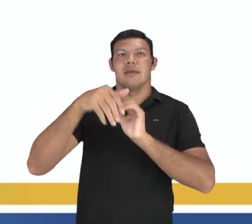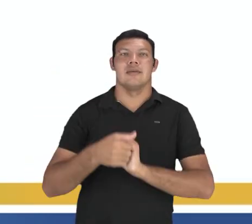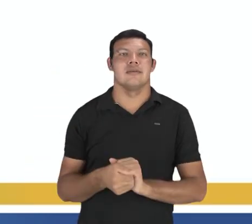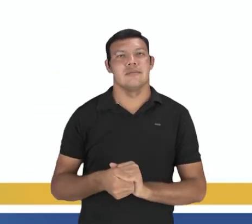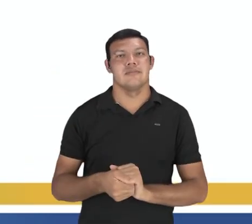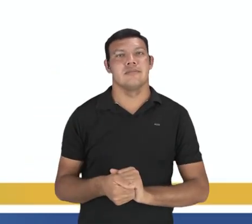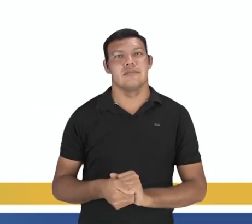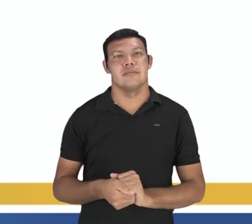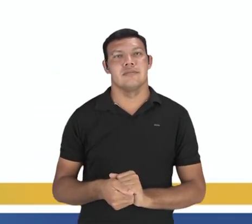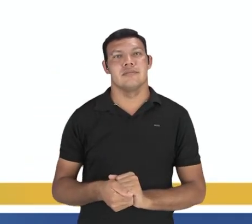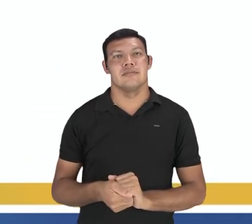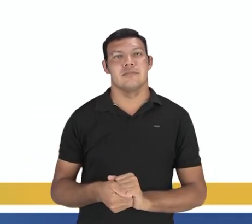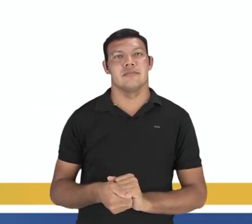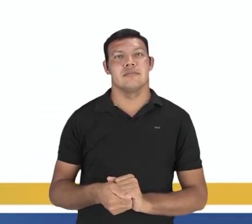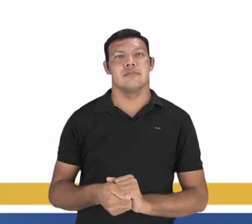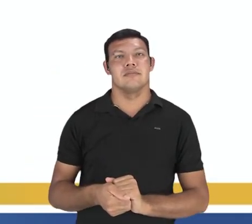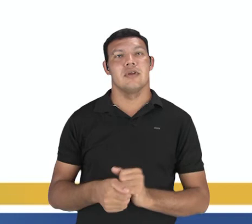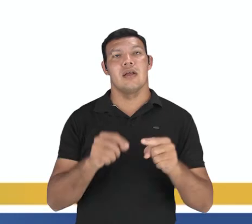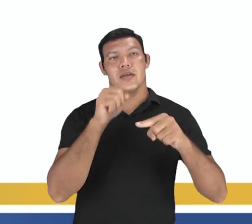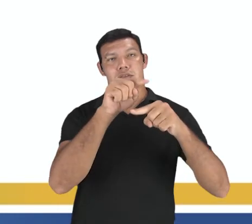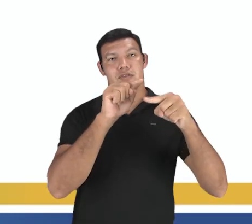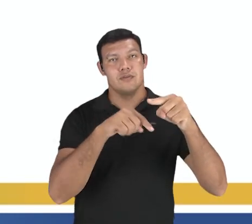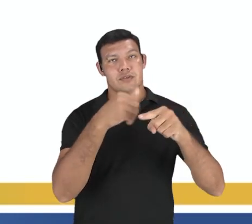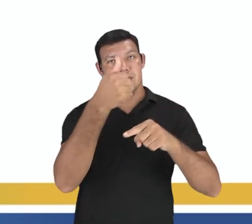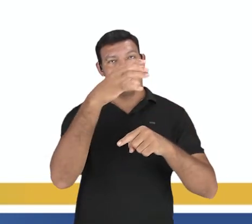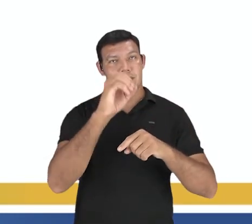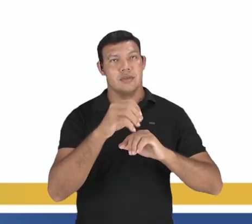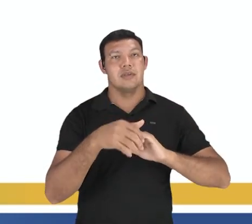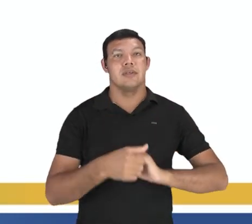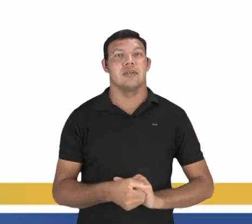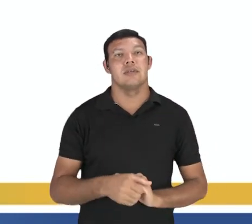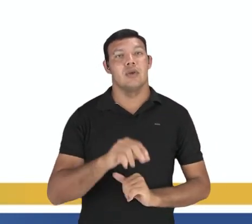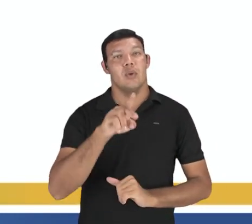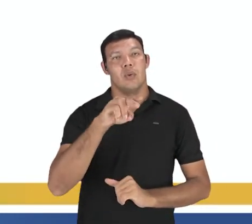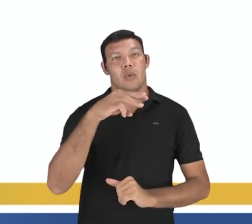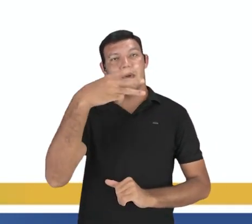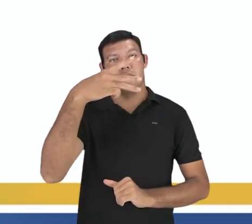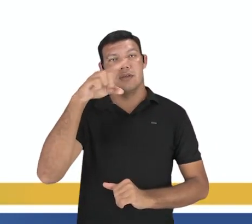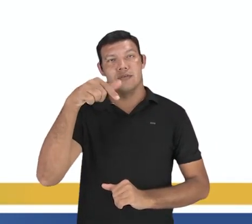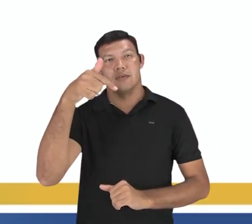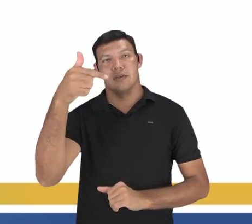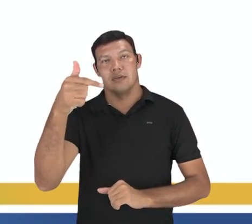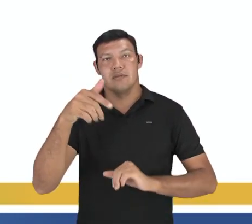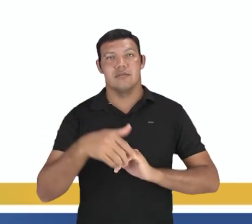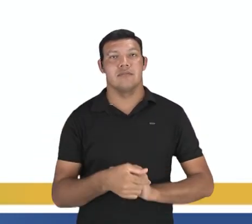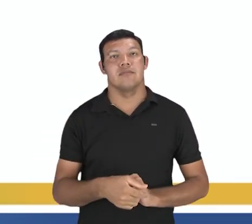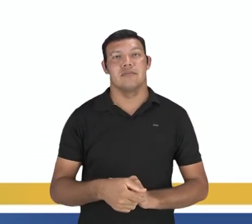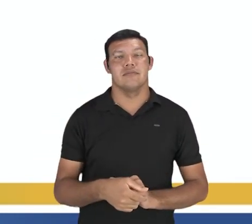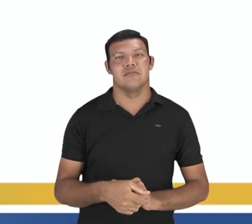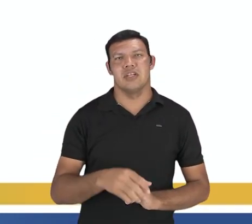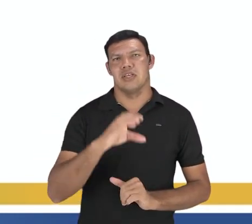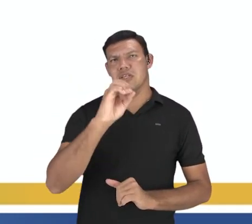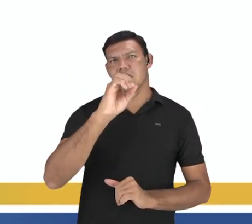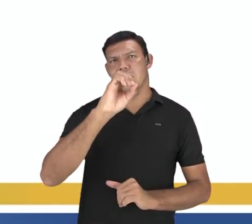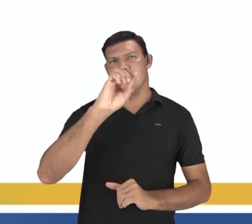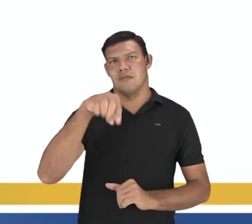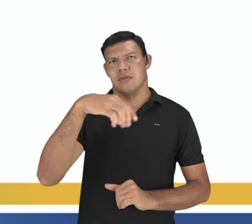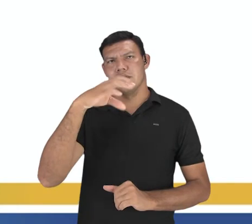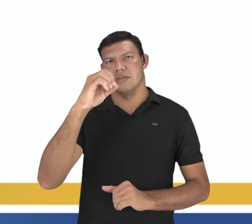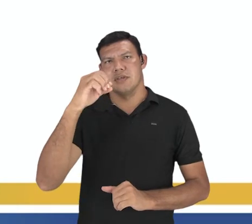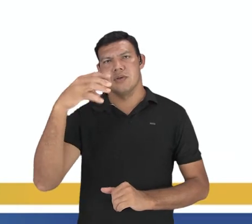lá esquerda então eu faço uma divisão ou 10 e aí 0,04 mas não precisa transformar né